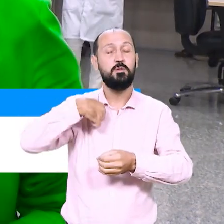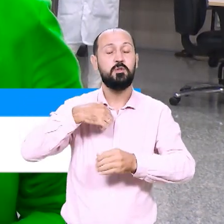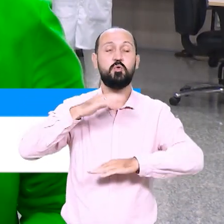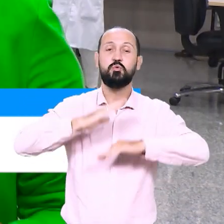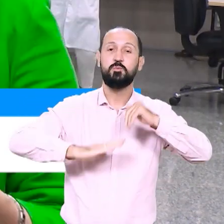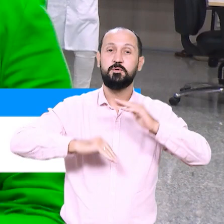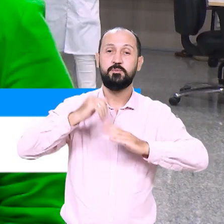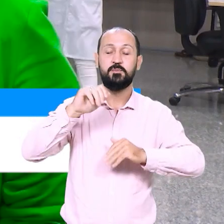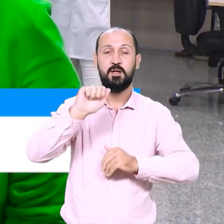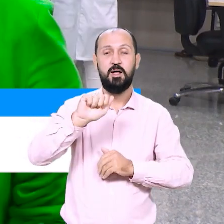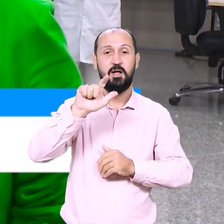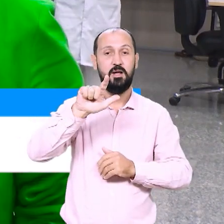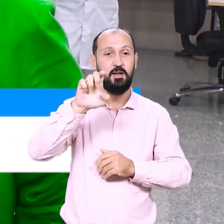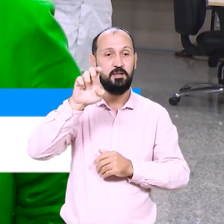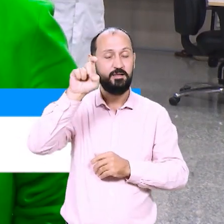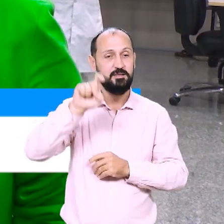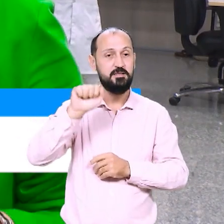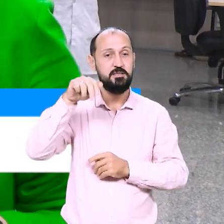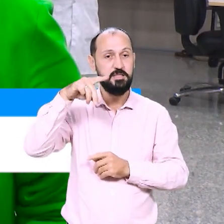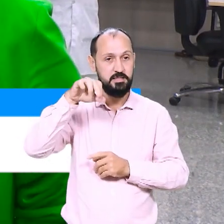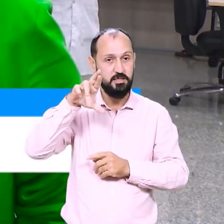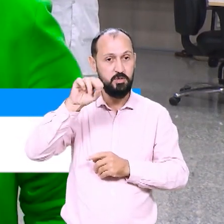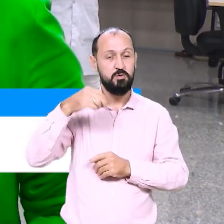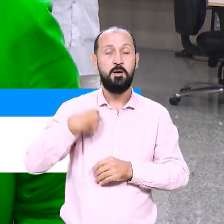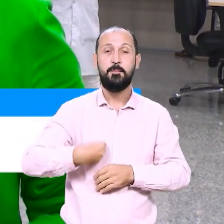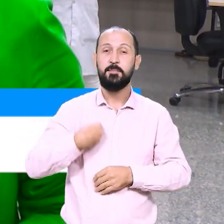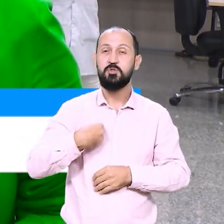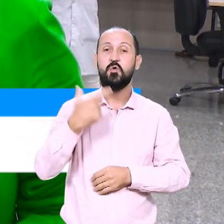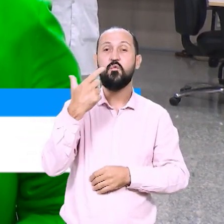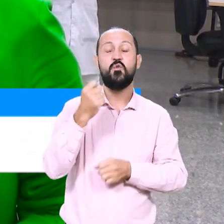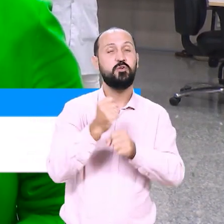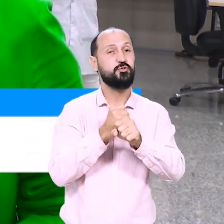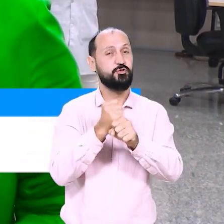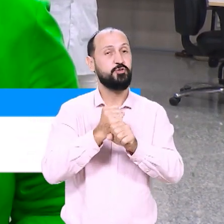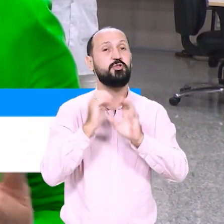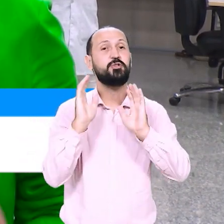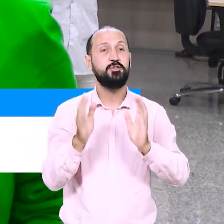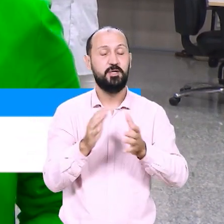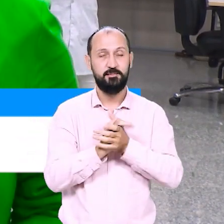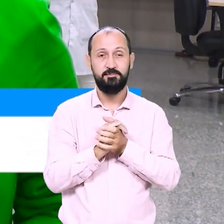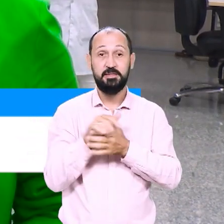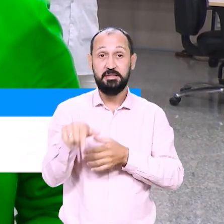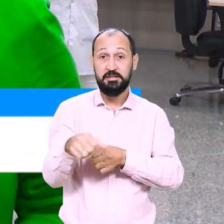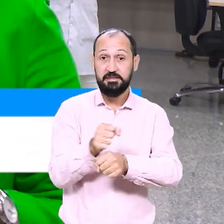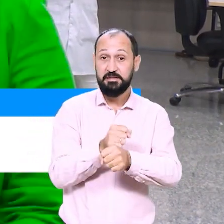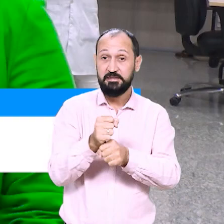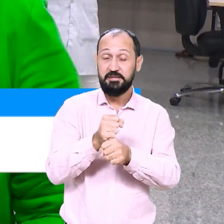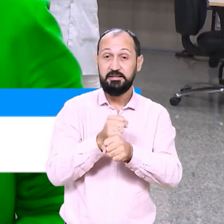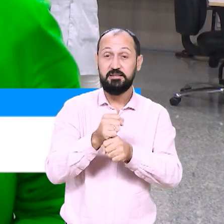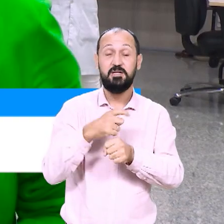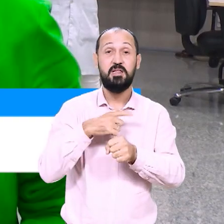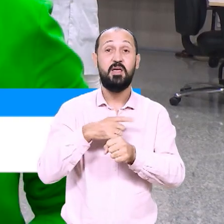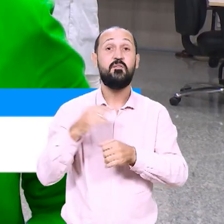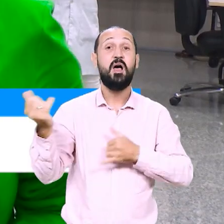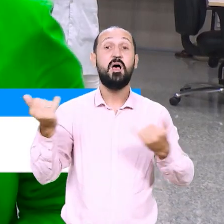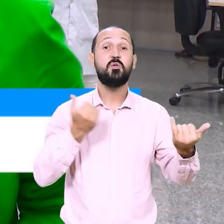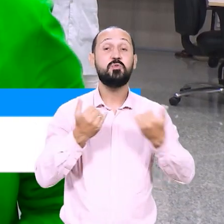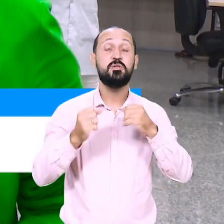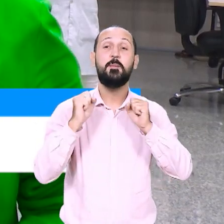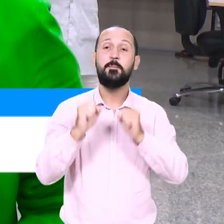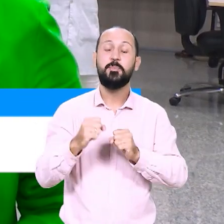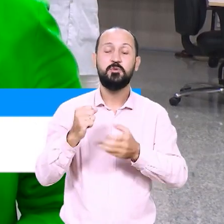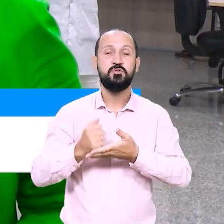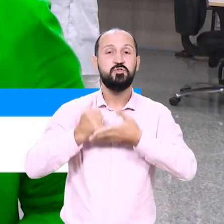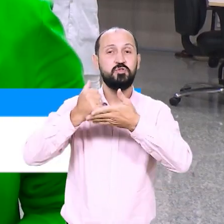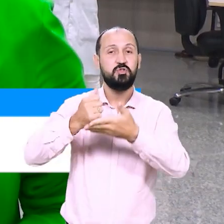Medula Óssea, do qual o servidor da Lemes, Alessandro Narrabedian, faz parte há quase 20 anos. E neste ano, Alessandro